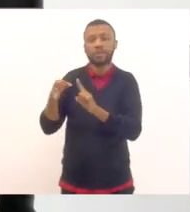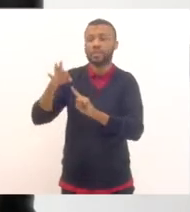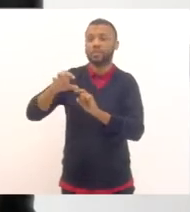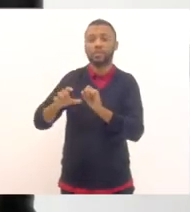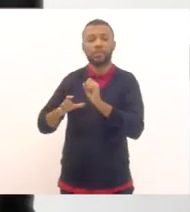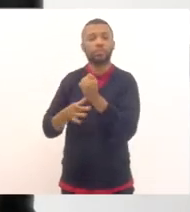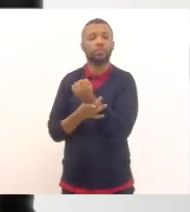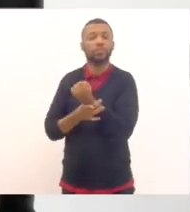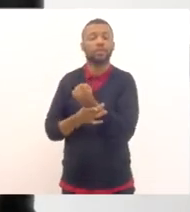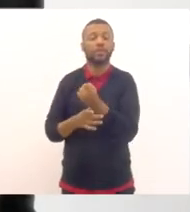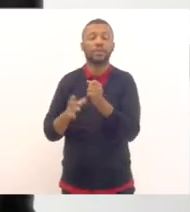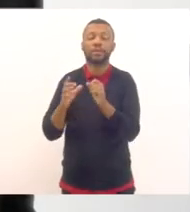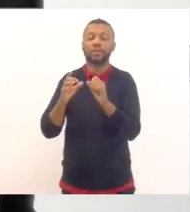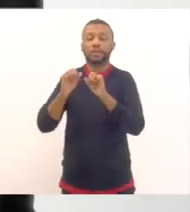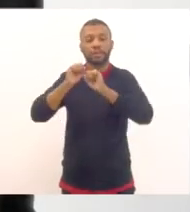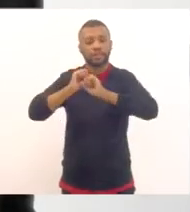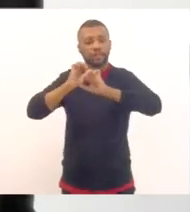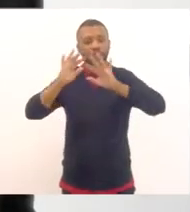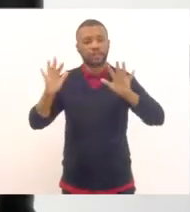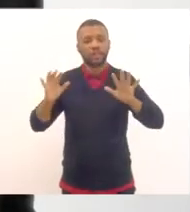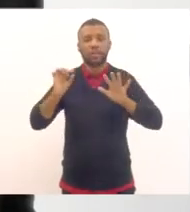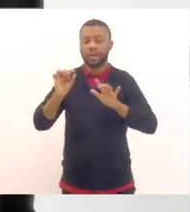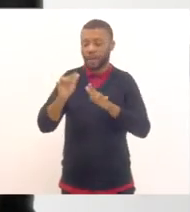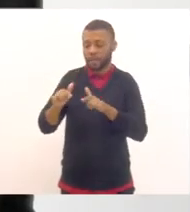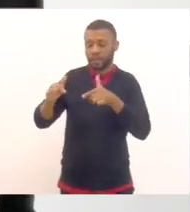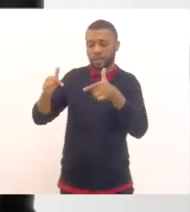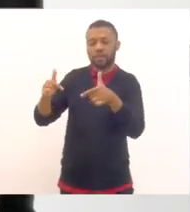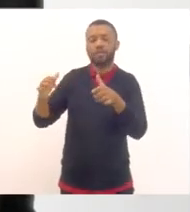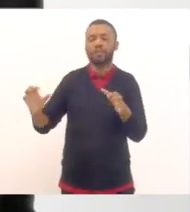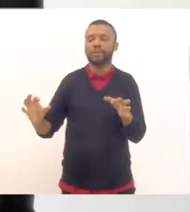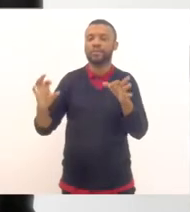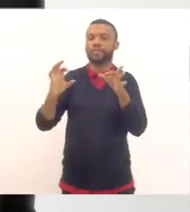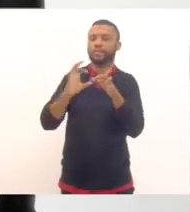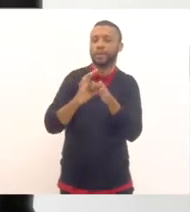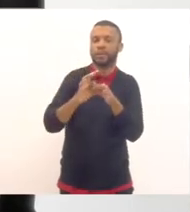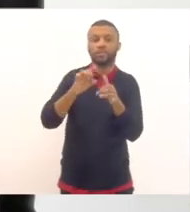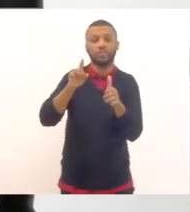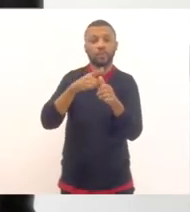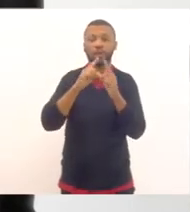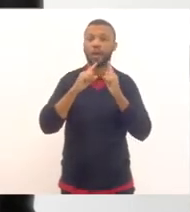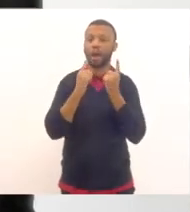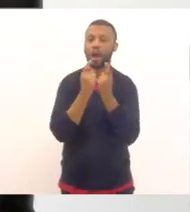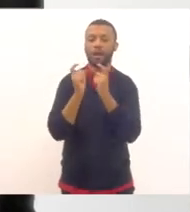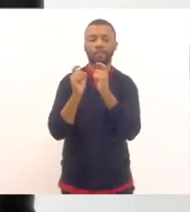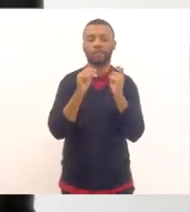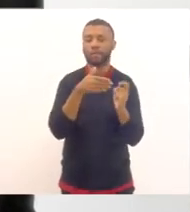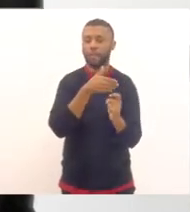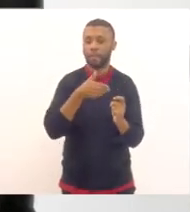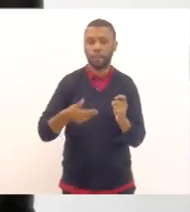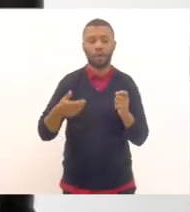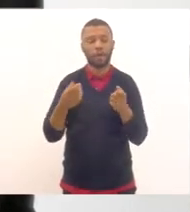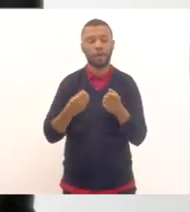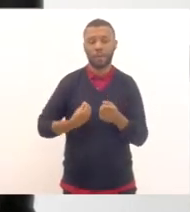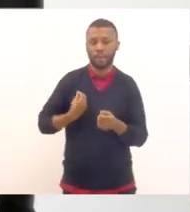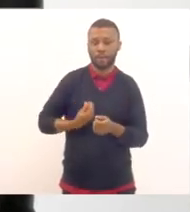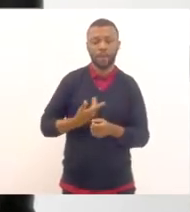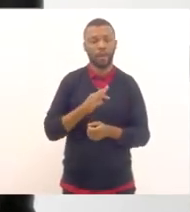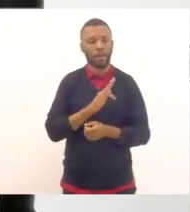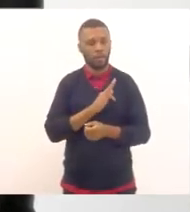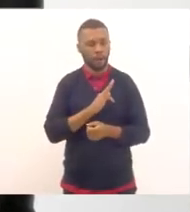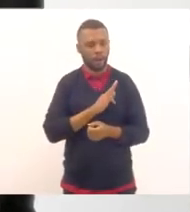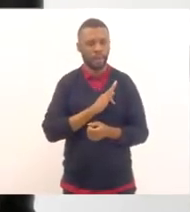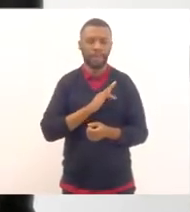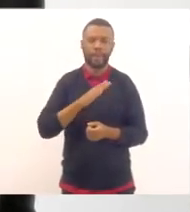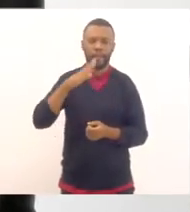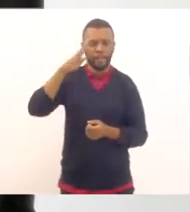que ela decorre de uma primeira audiência que fizemos aqui com a presença da polícia militar da polícia civil